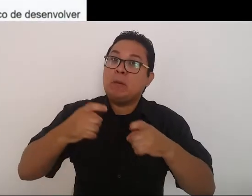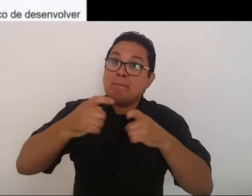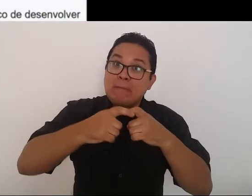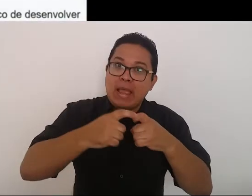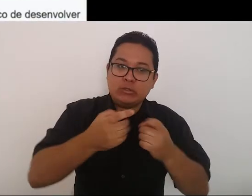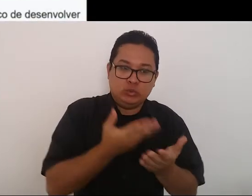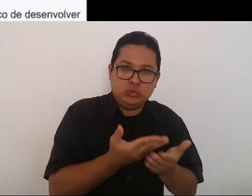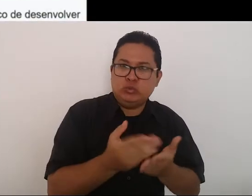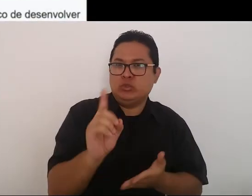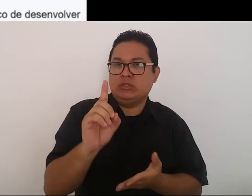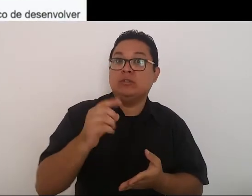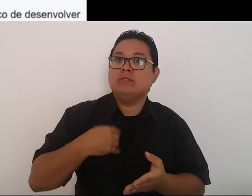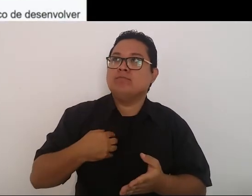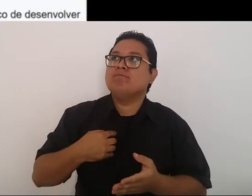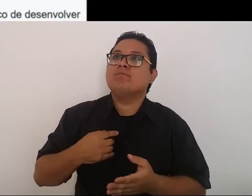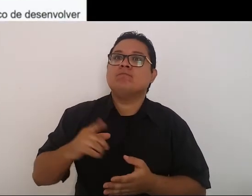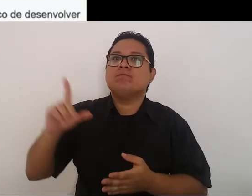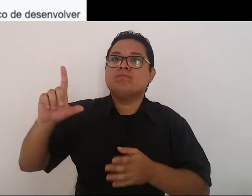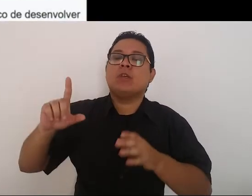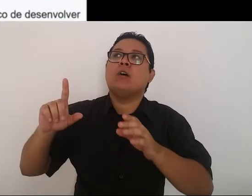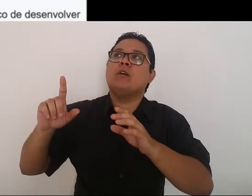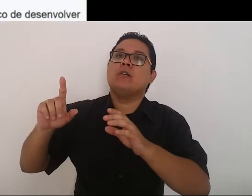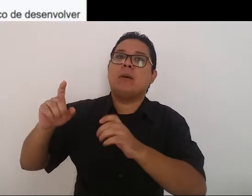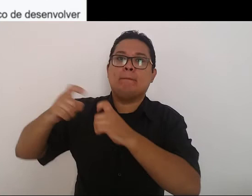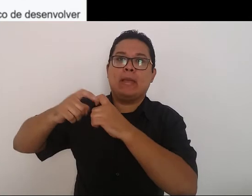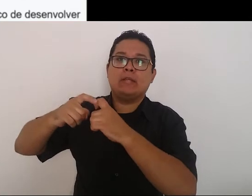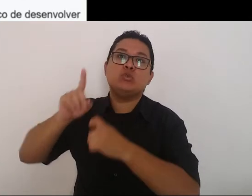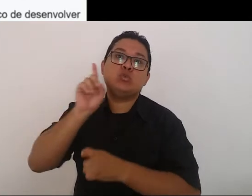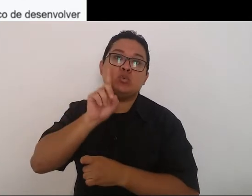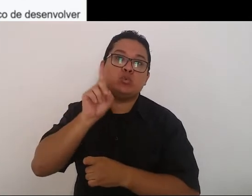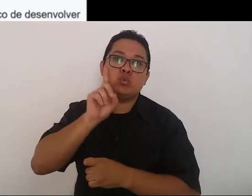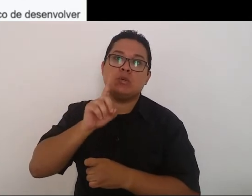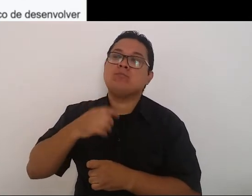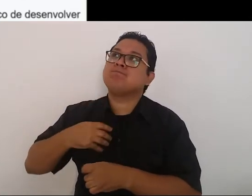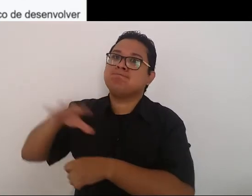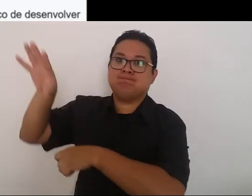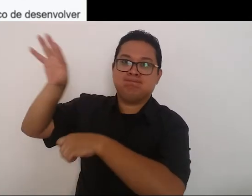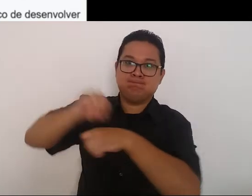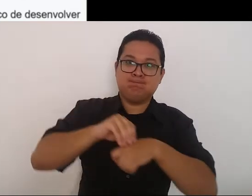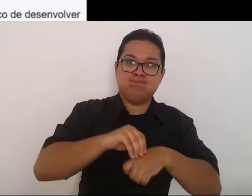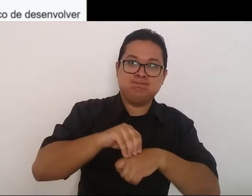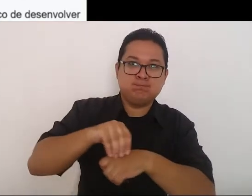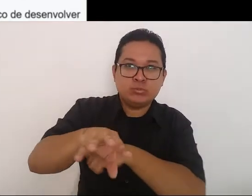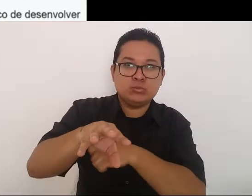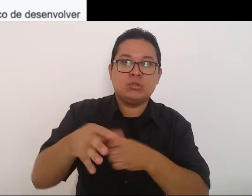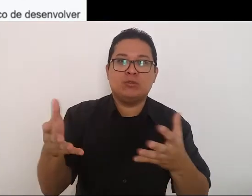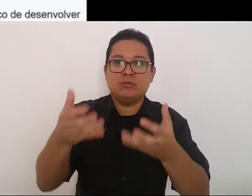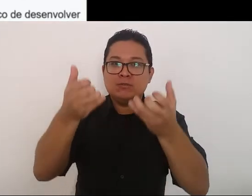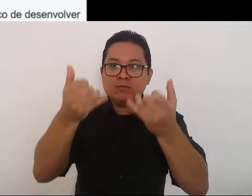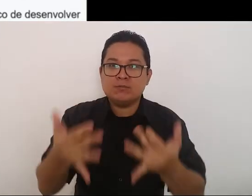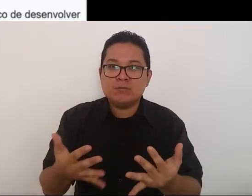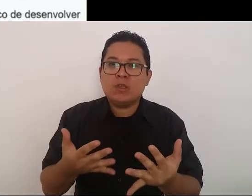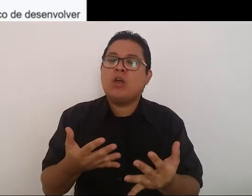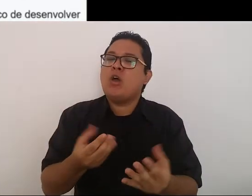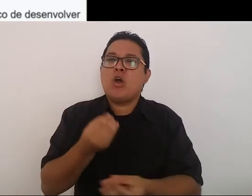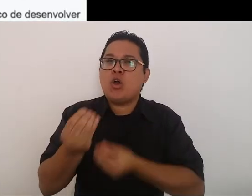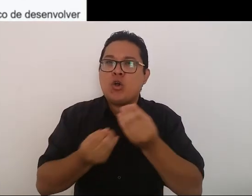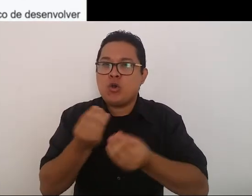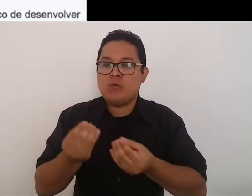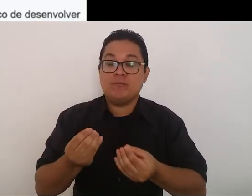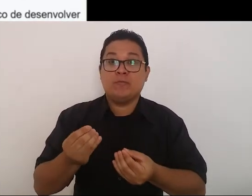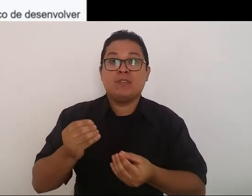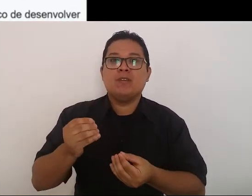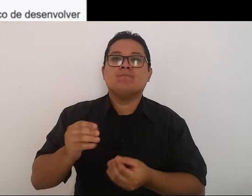pessoas. Aqui é um médico dos Estados Unidos. Ora, como a pessoa está com problema de respiração